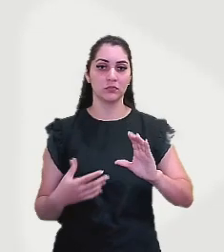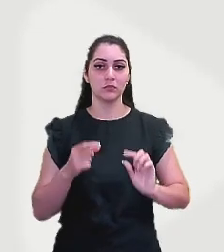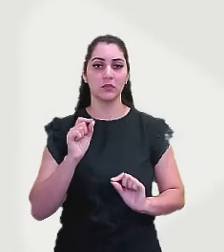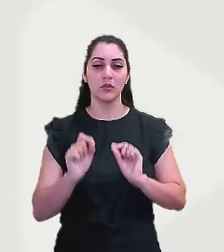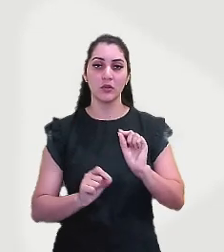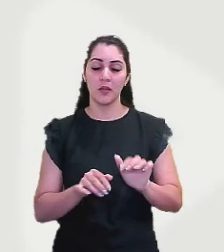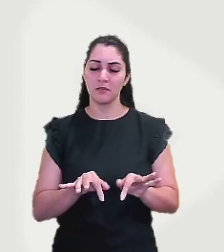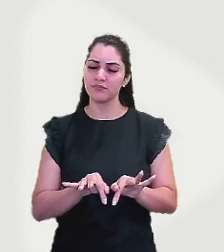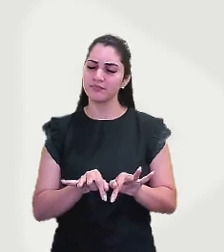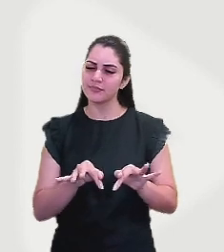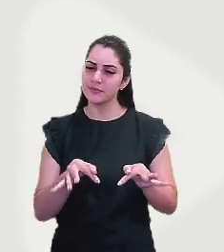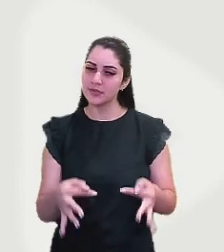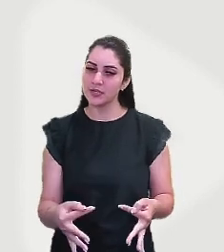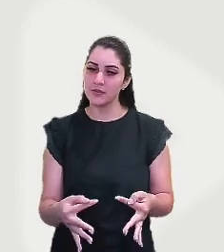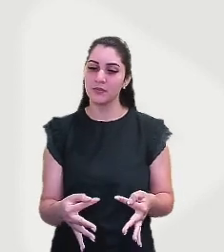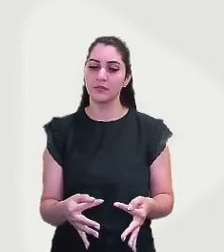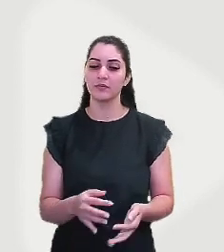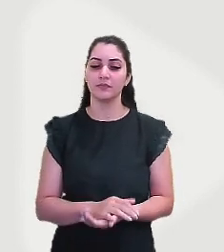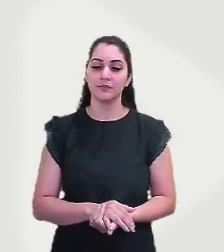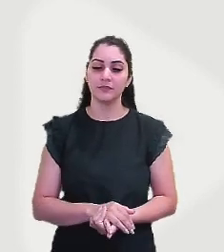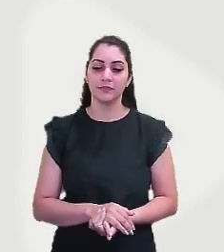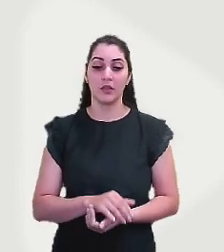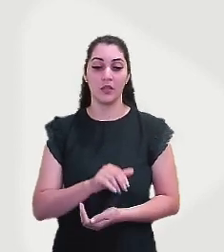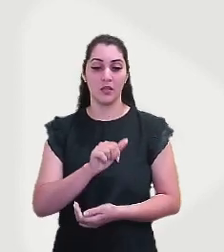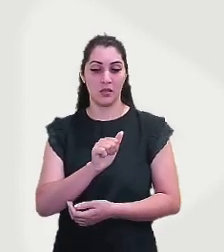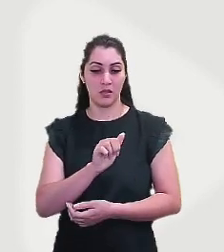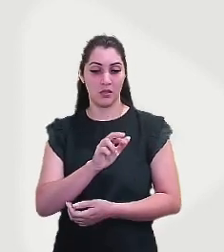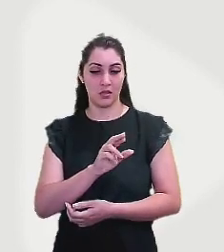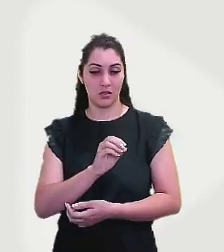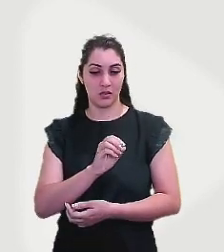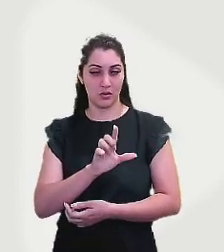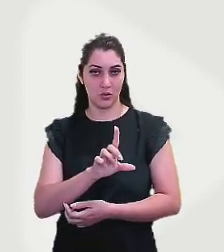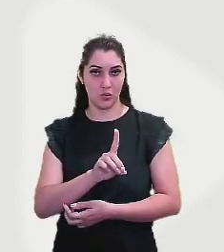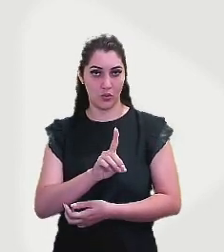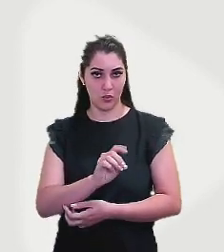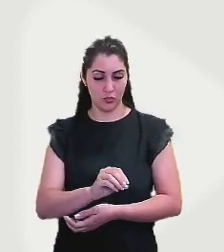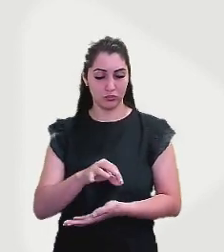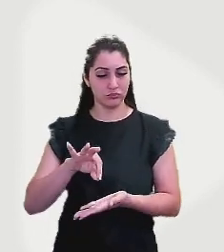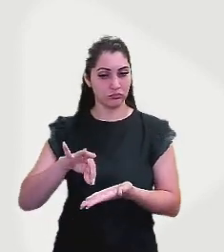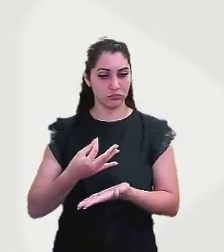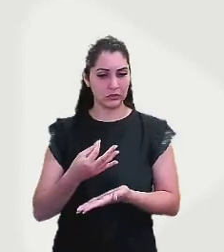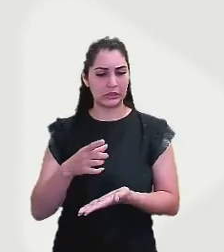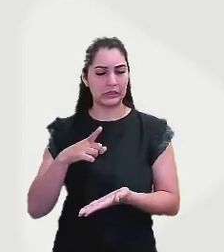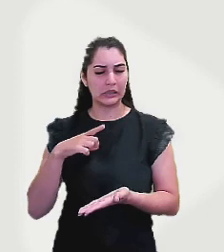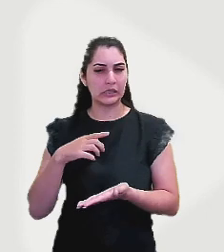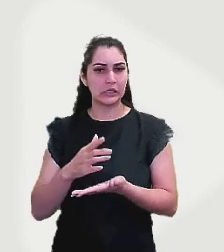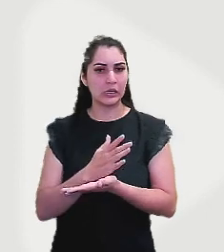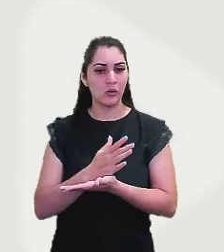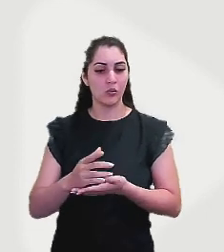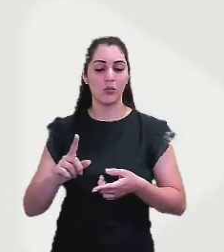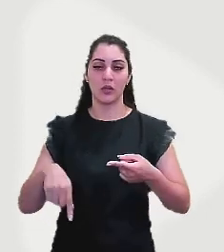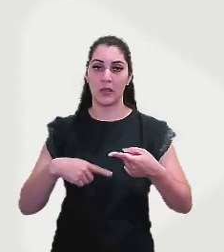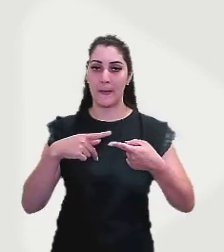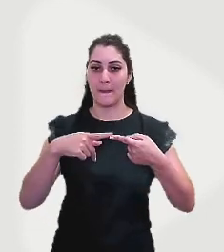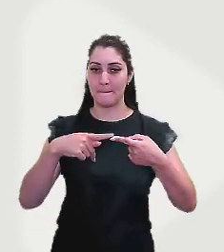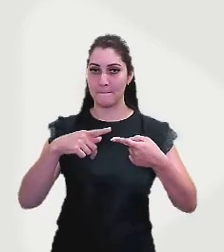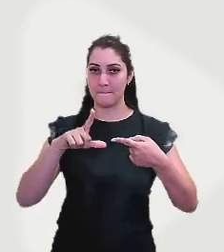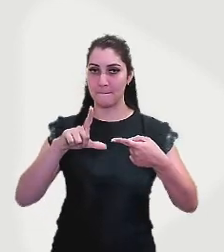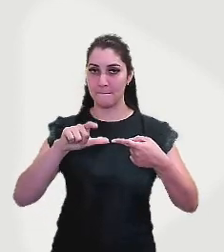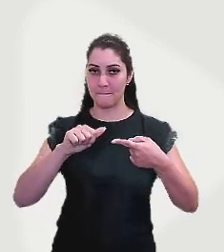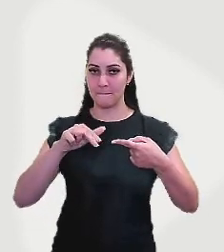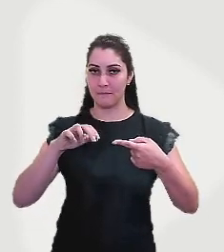uma mais simples, do Haroldo de Azevedo. É uma classificação que traz algumas planícies e planaltos também. Ele destaca